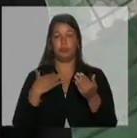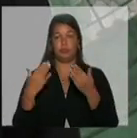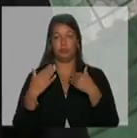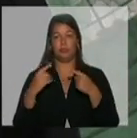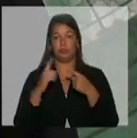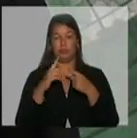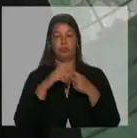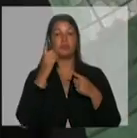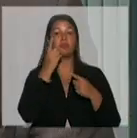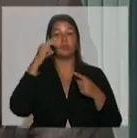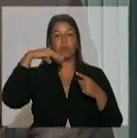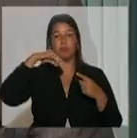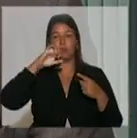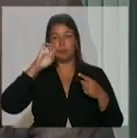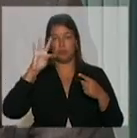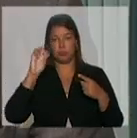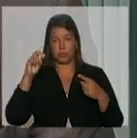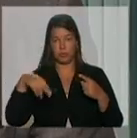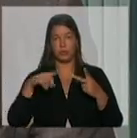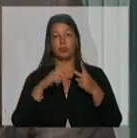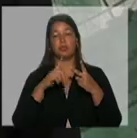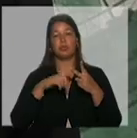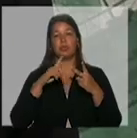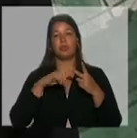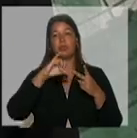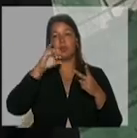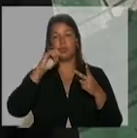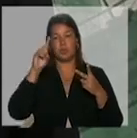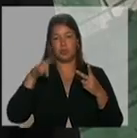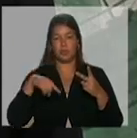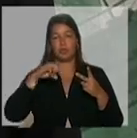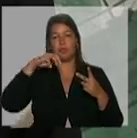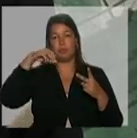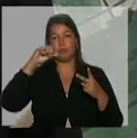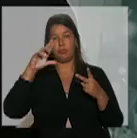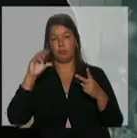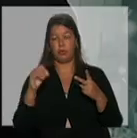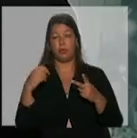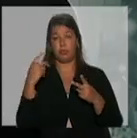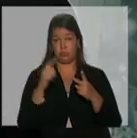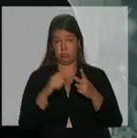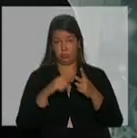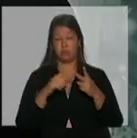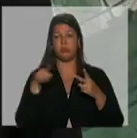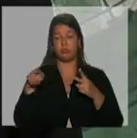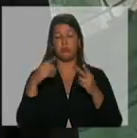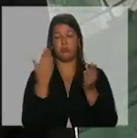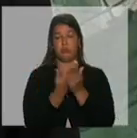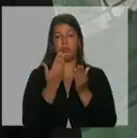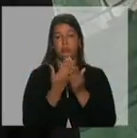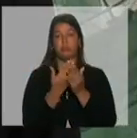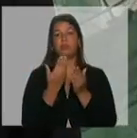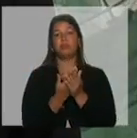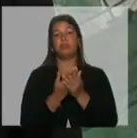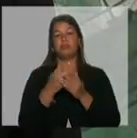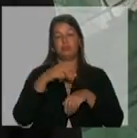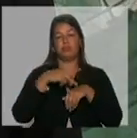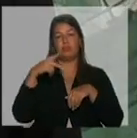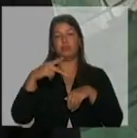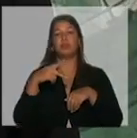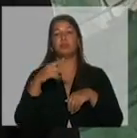superá-la, eu recebo o deputado Milton Rangel e o José Mauro Coelho, diretor de estudos do petróleo, gás e biocombustíveis